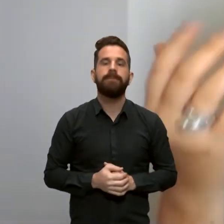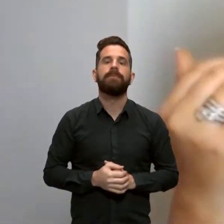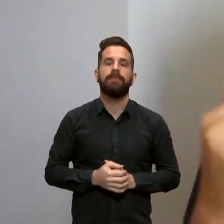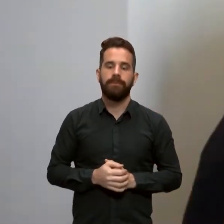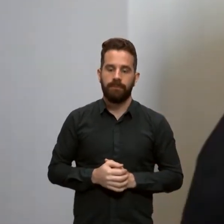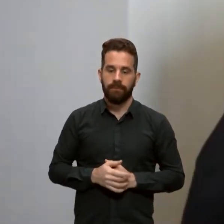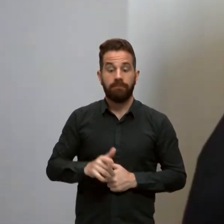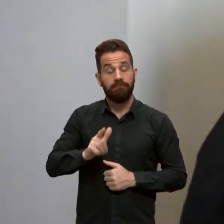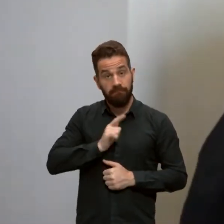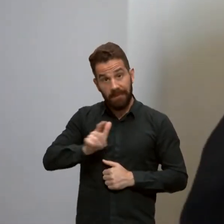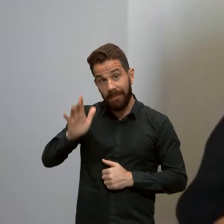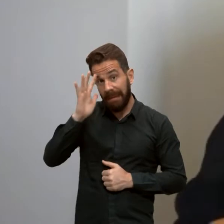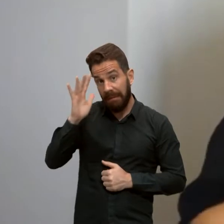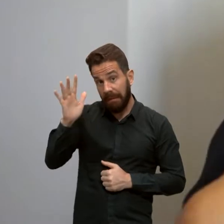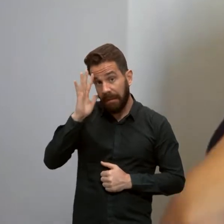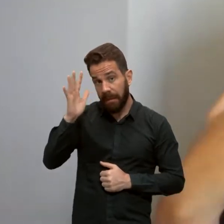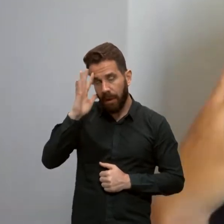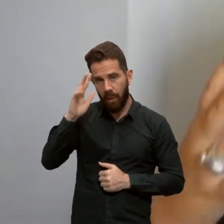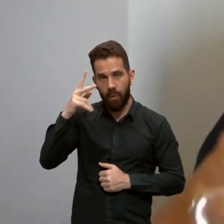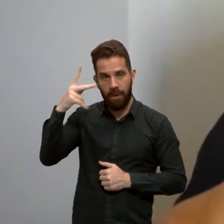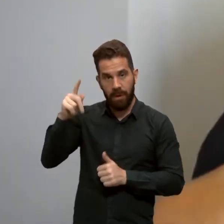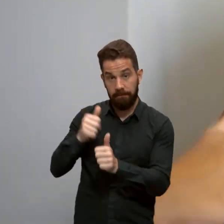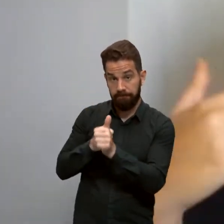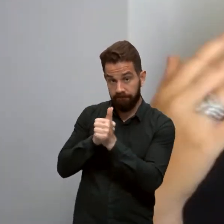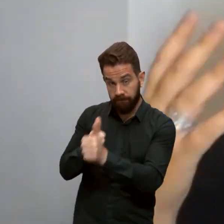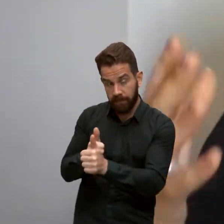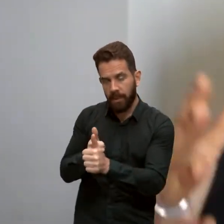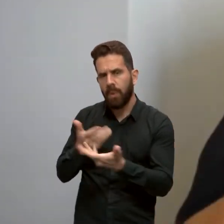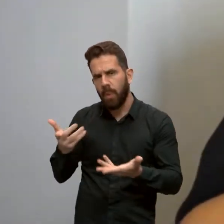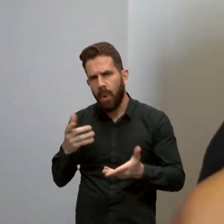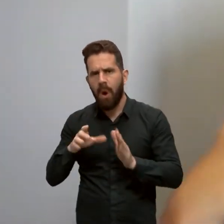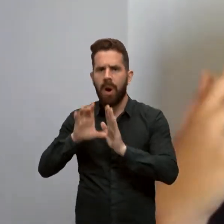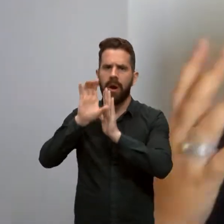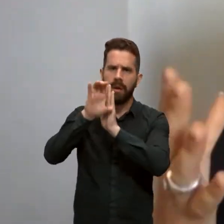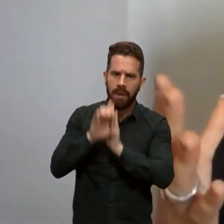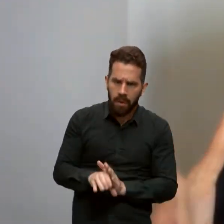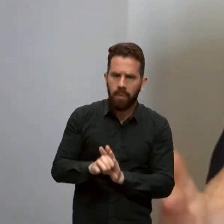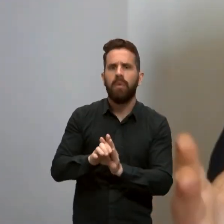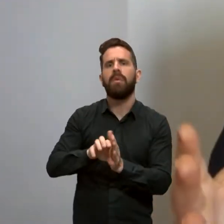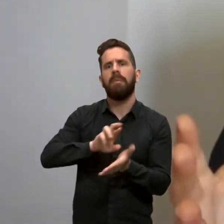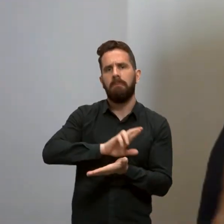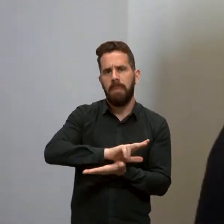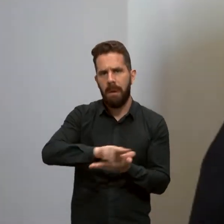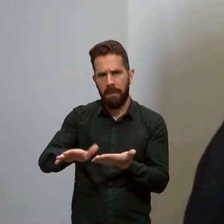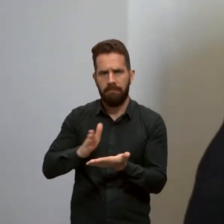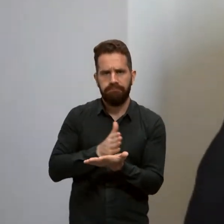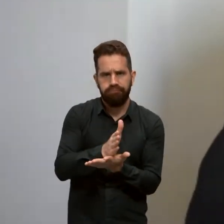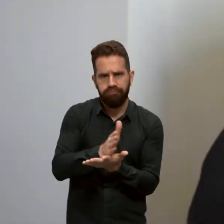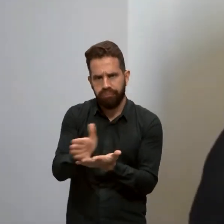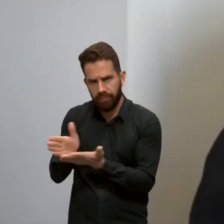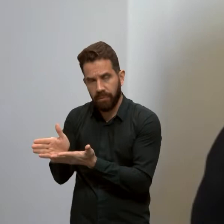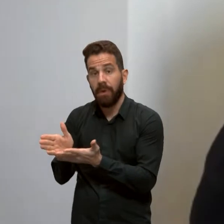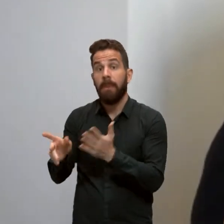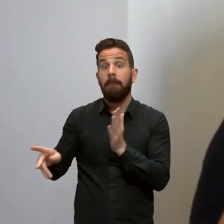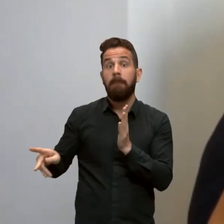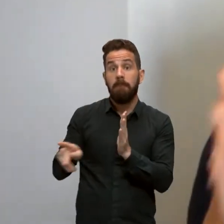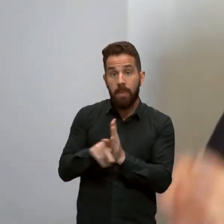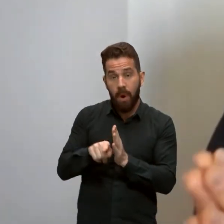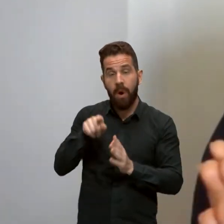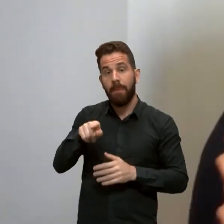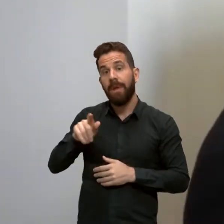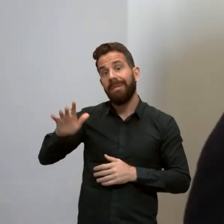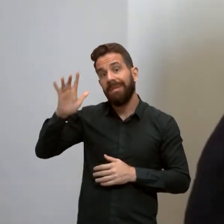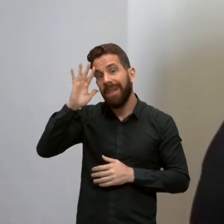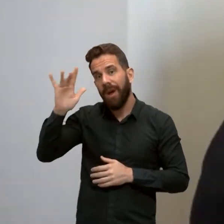nos apropriado das concepções teóricas, epistemológicas e metodológicas da teoria